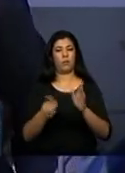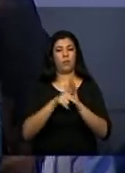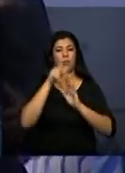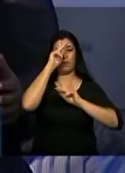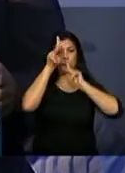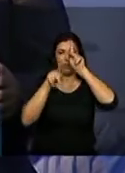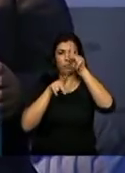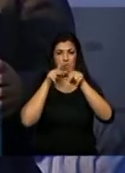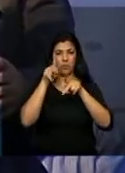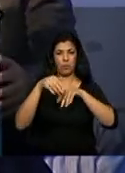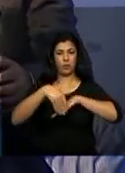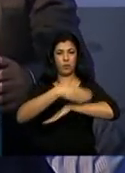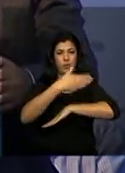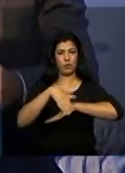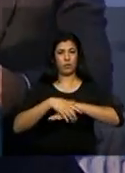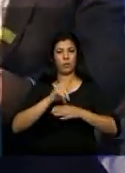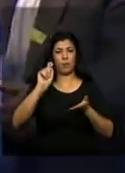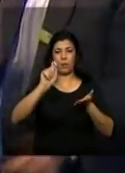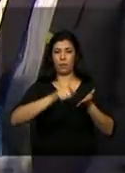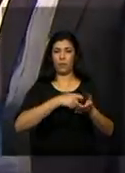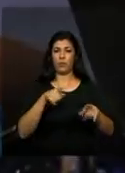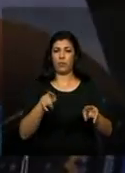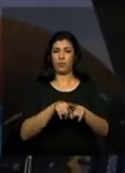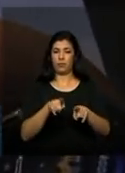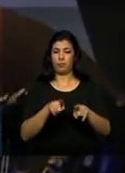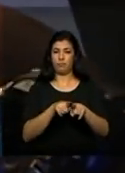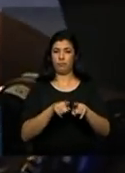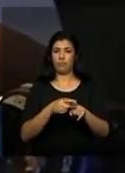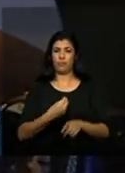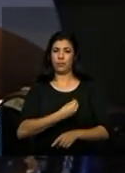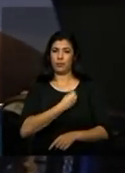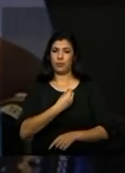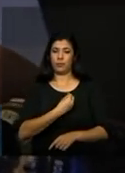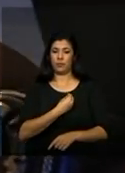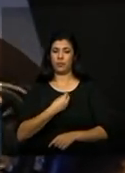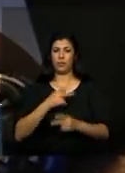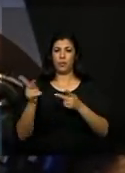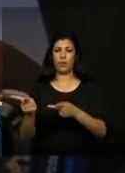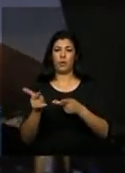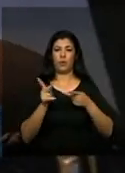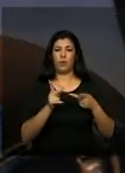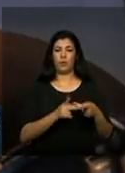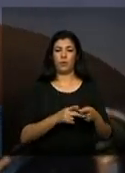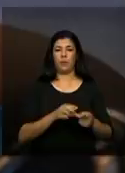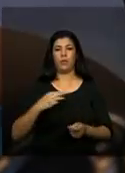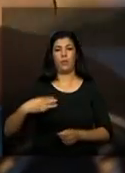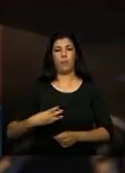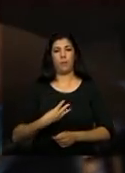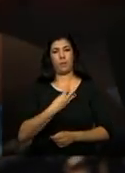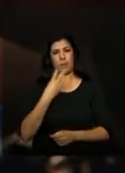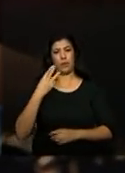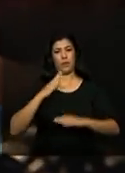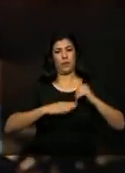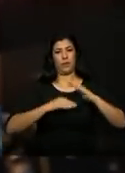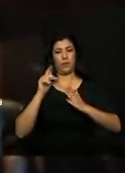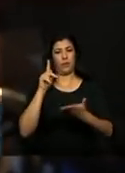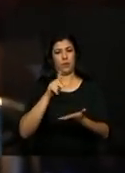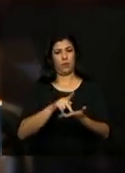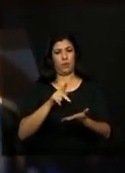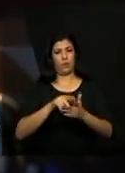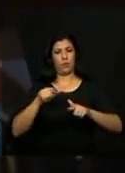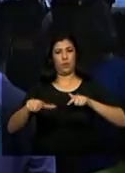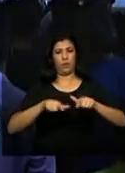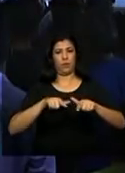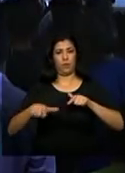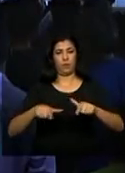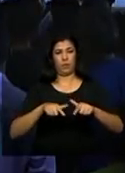em situação de rua, para assinar esse ato, convidamos o ministro em exercício do Trabalho e